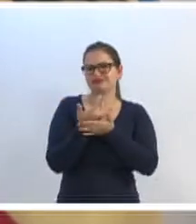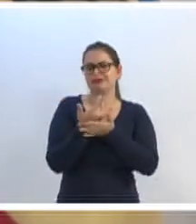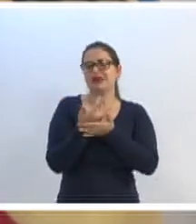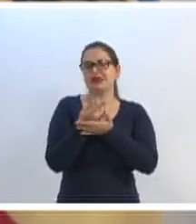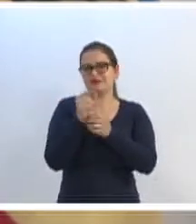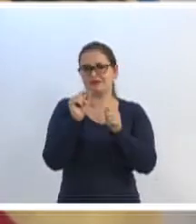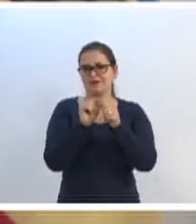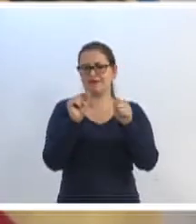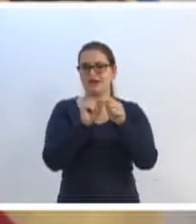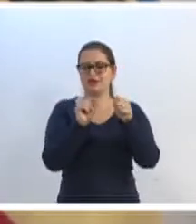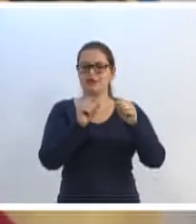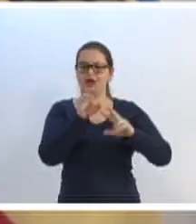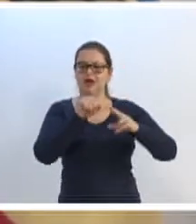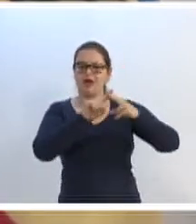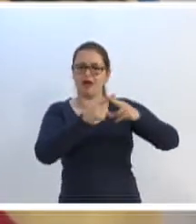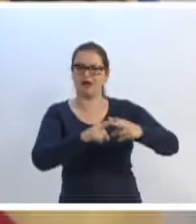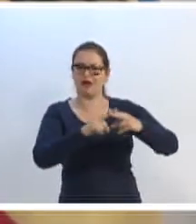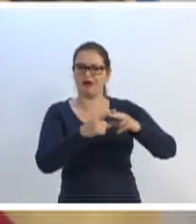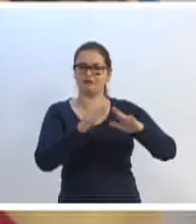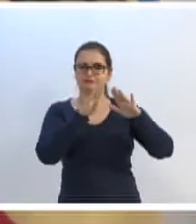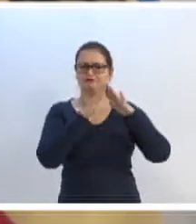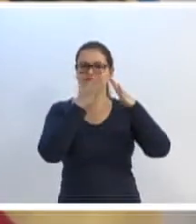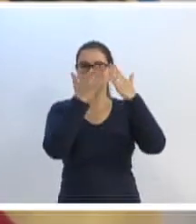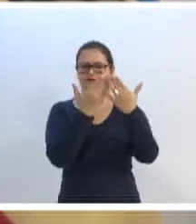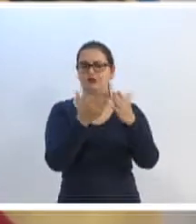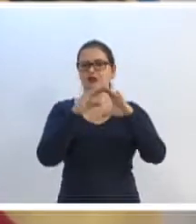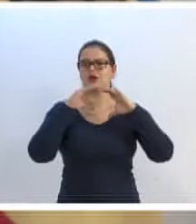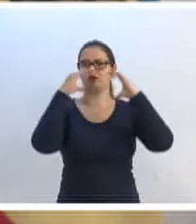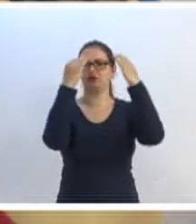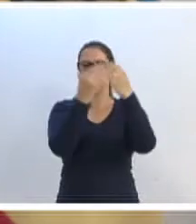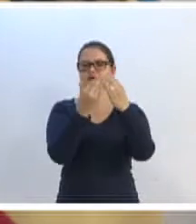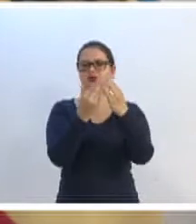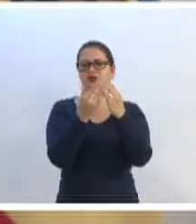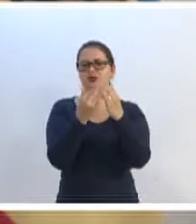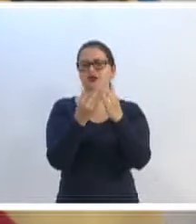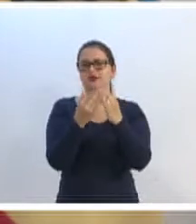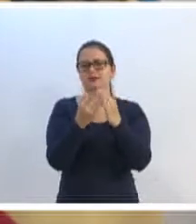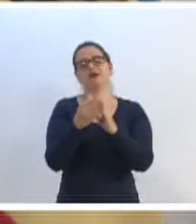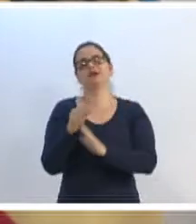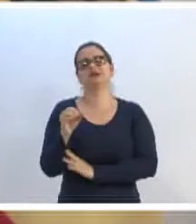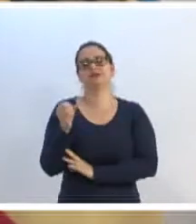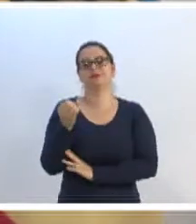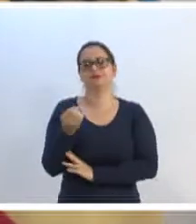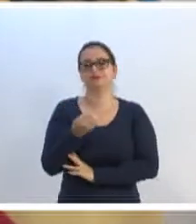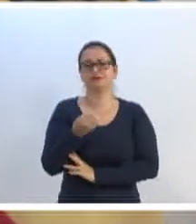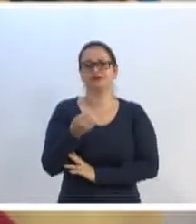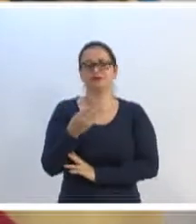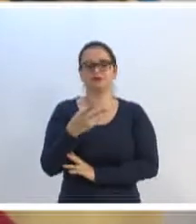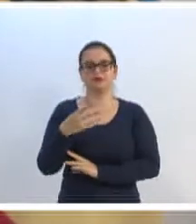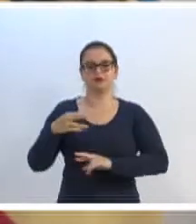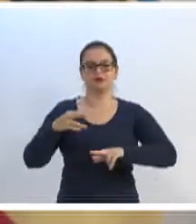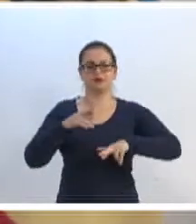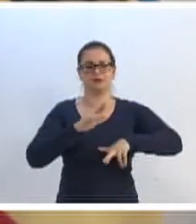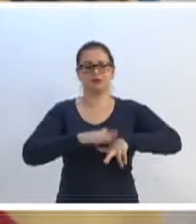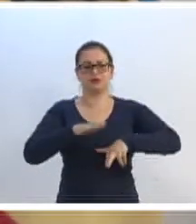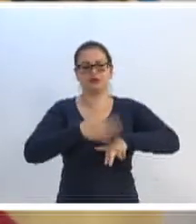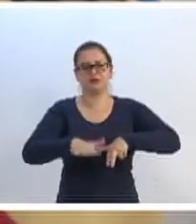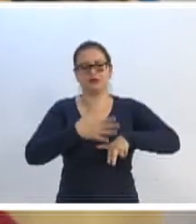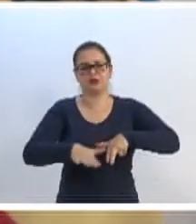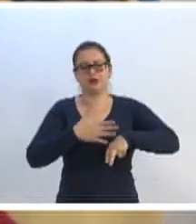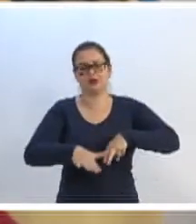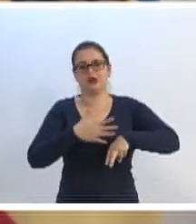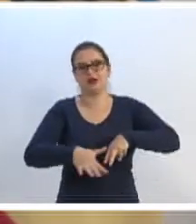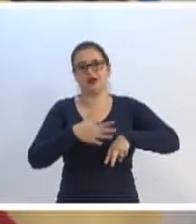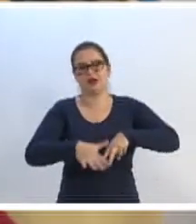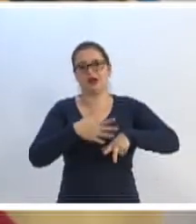desenvolvidas foi a reforma de uma escola, inclusive na comunidade de Nova Esperança, o vereador Gilson sabe, que foi desenvolvido, na verdade, por conta da